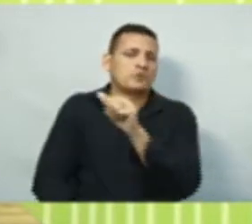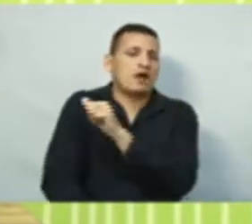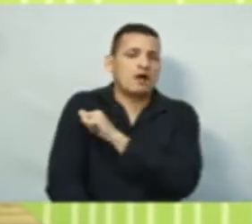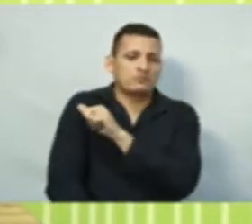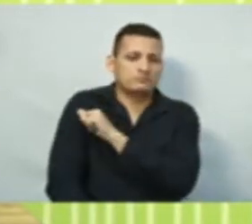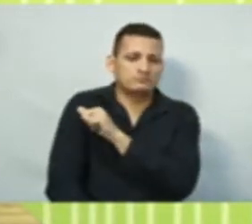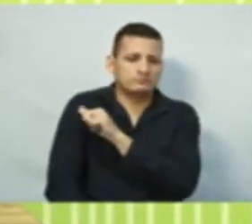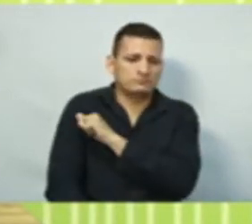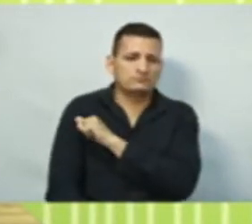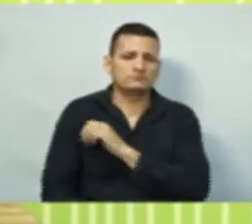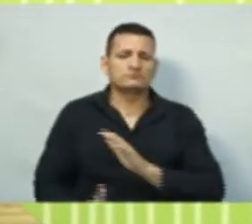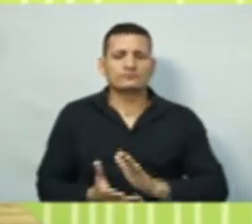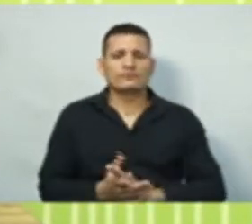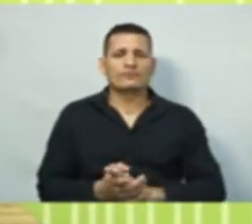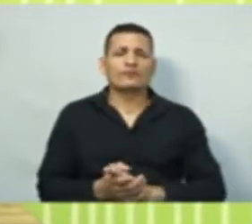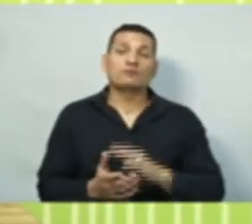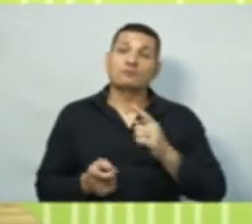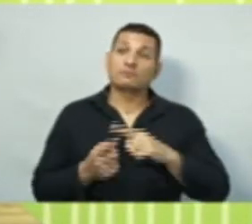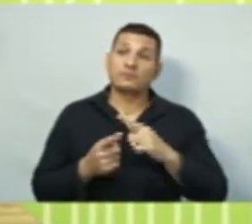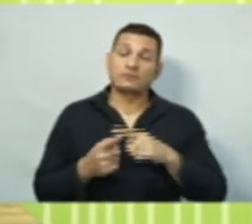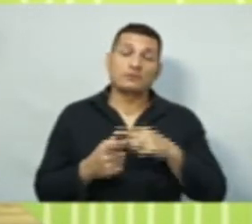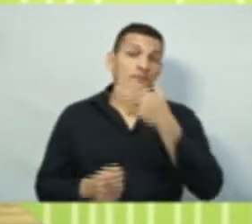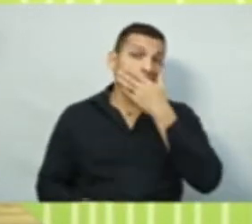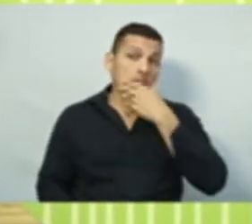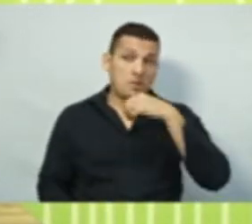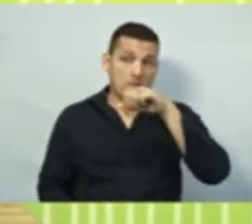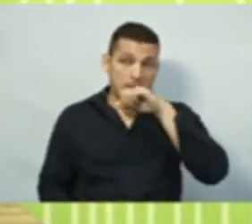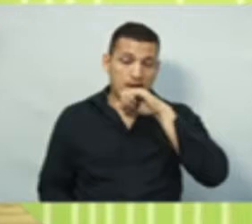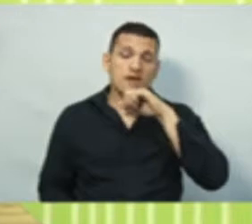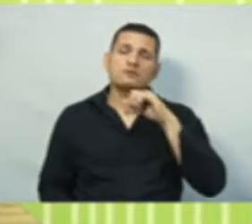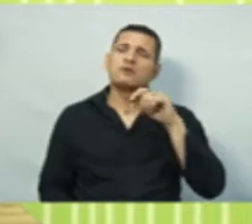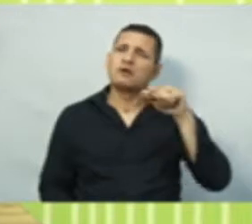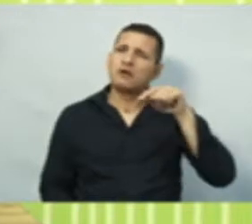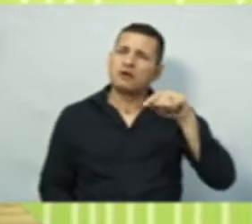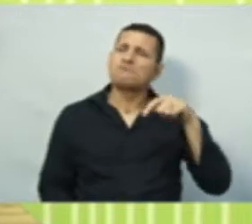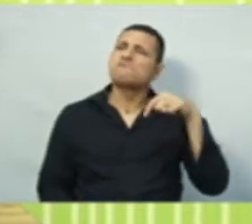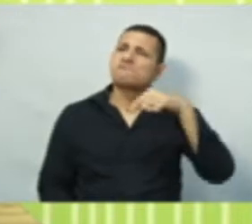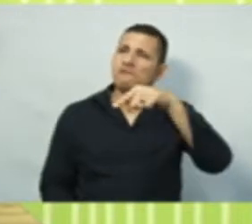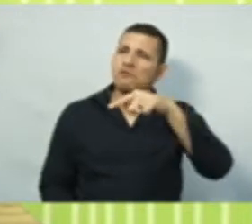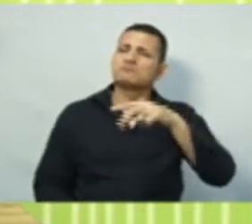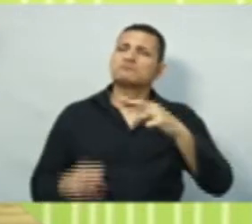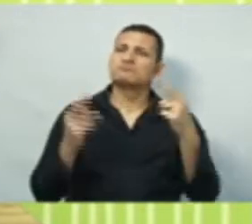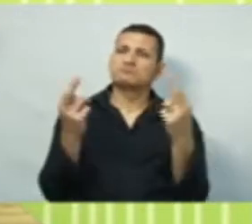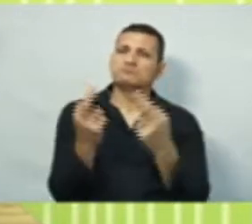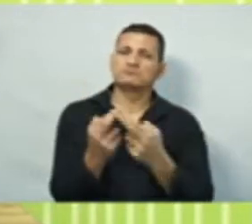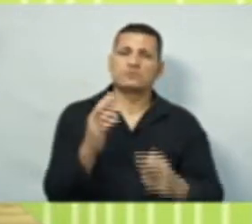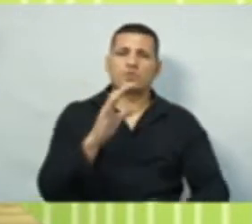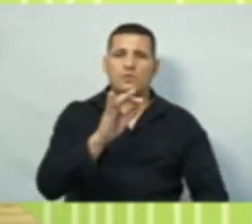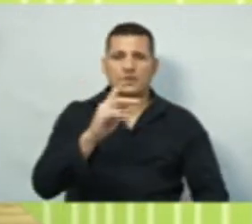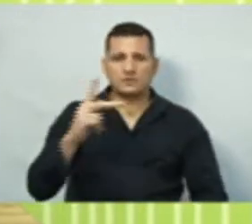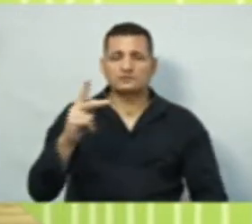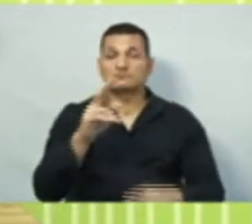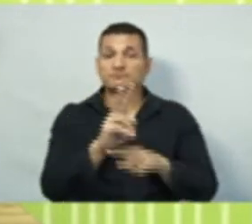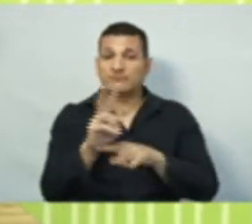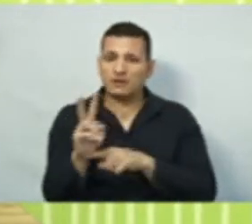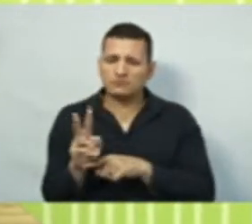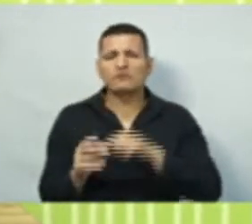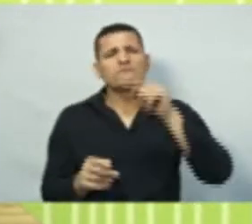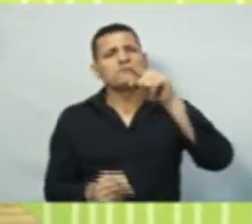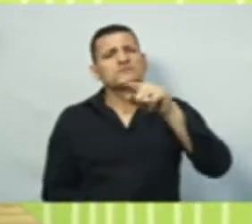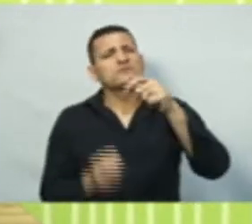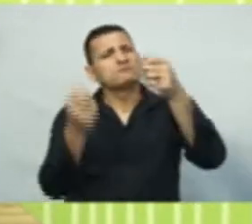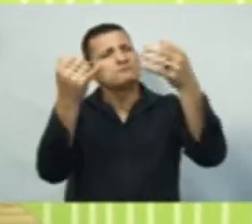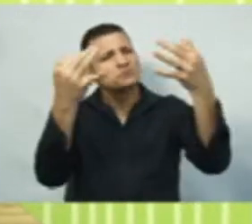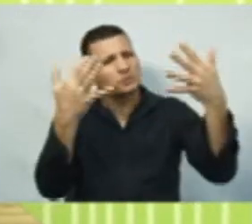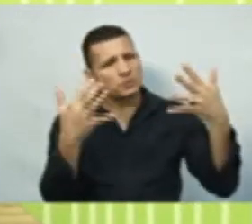porque meu pai participou da reunião em uma cooperativa de crédito e tudo que o senhor está